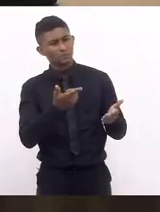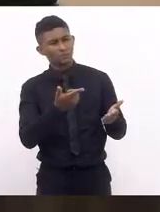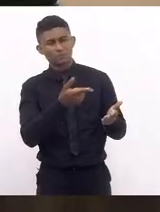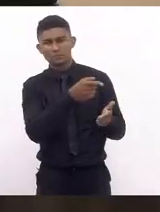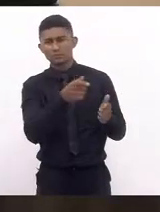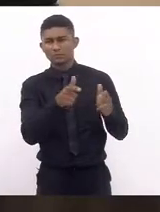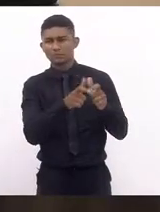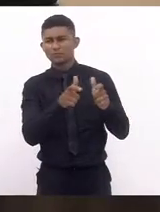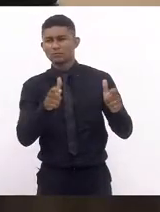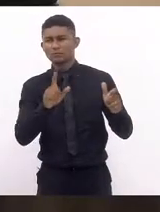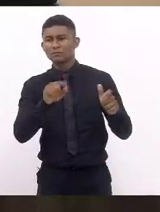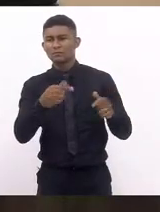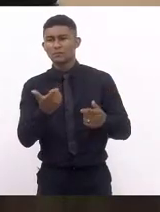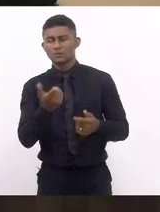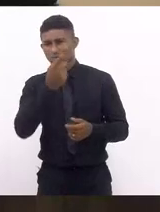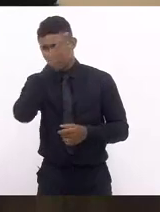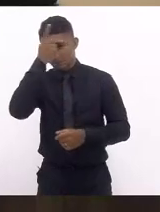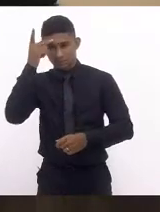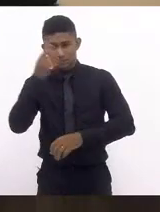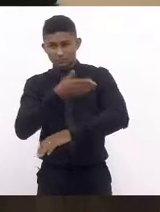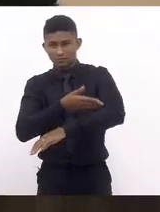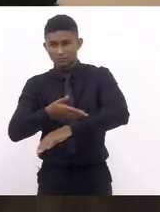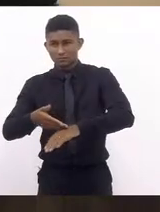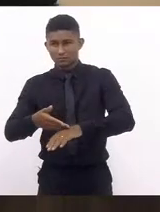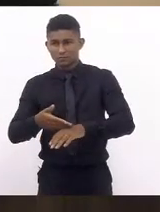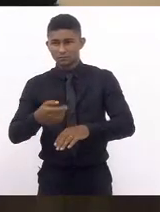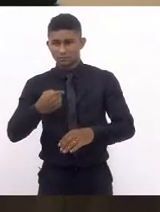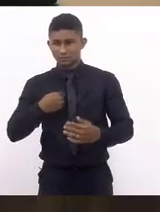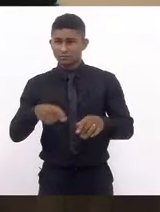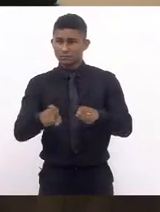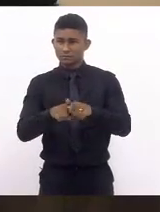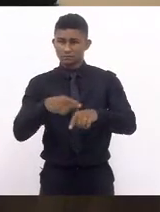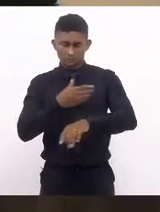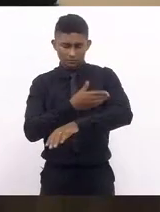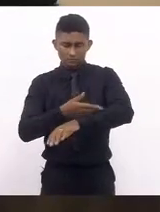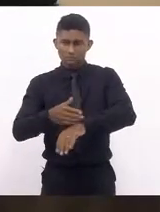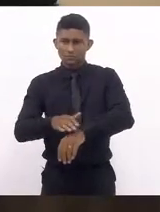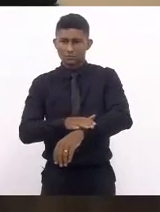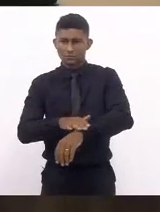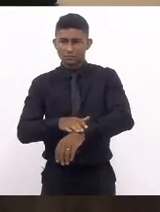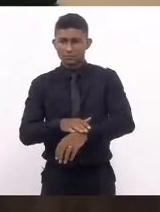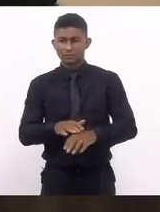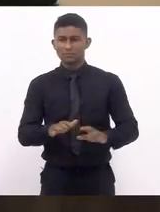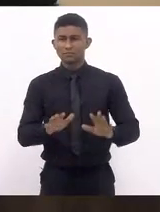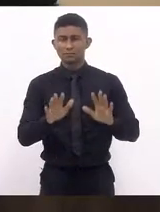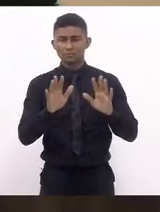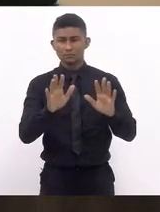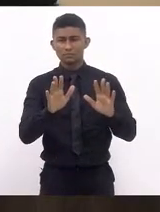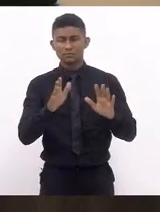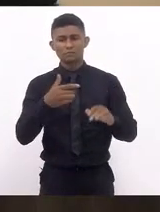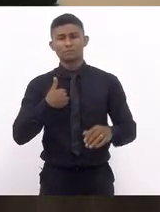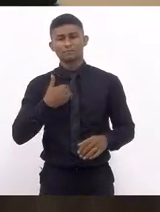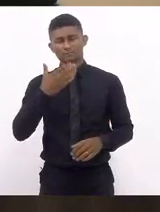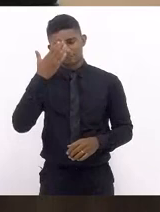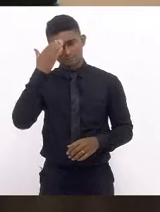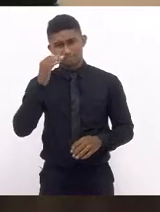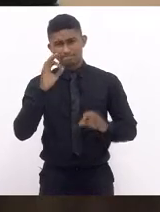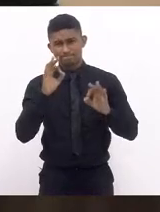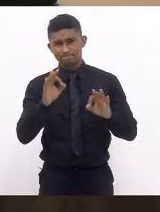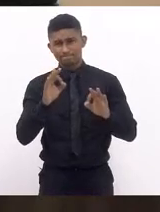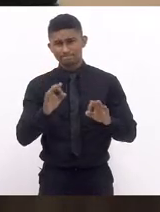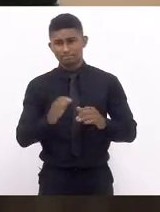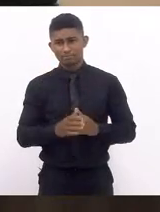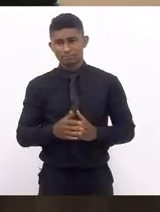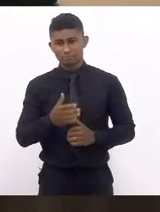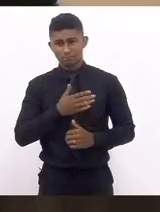maioria branco né sem querer desmerecer o branco porque é porque eu também sou branco né mas não tenho dúvida nenhuma de que a